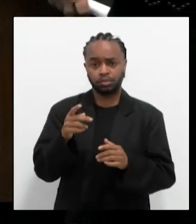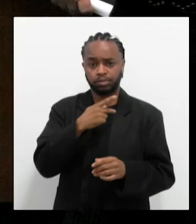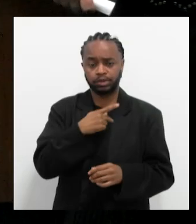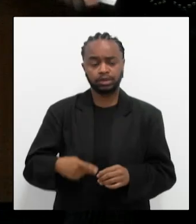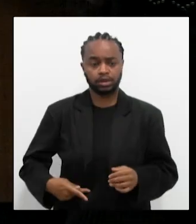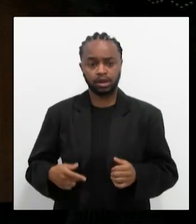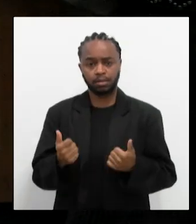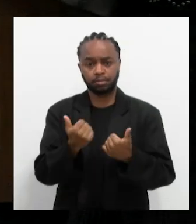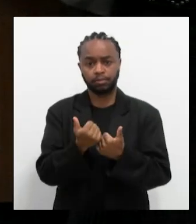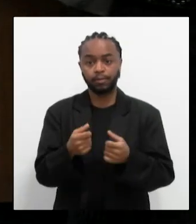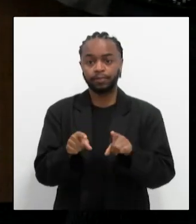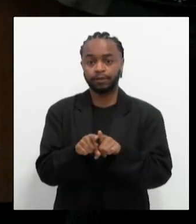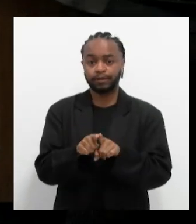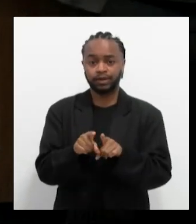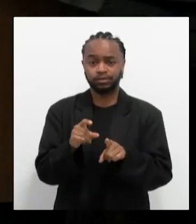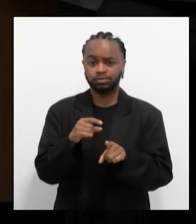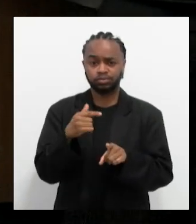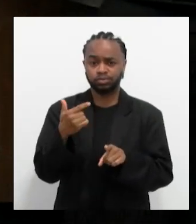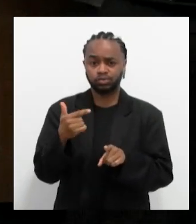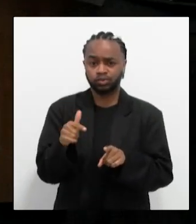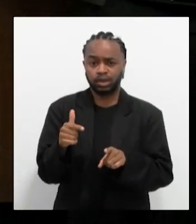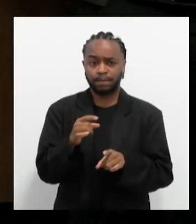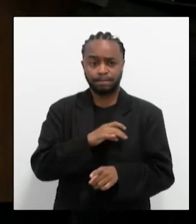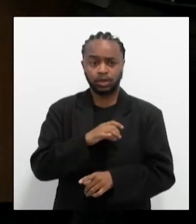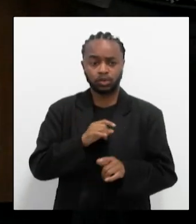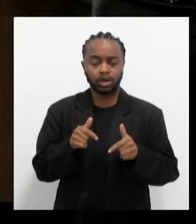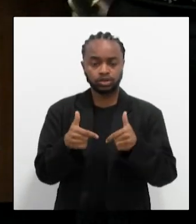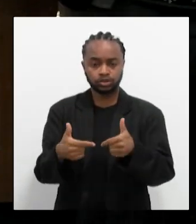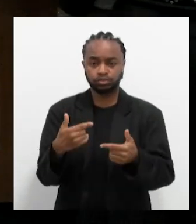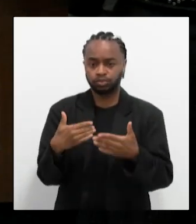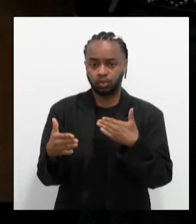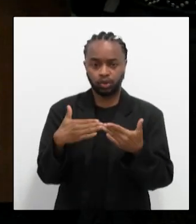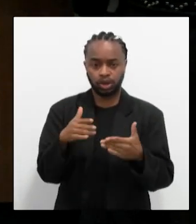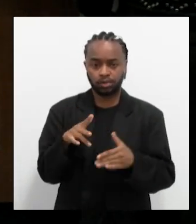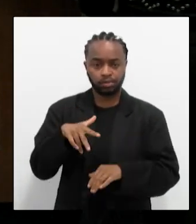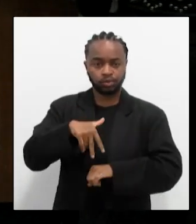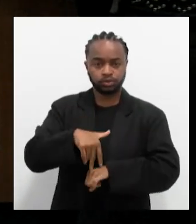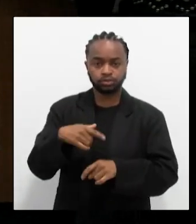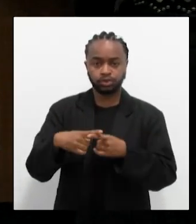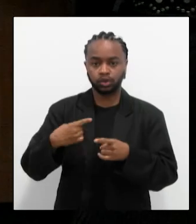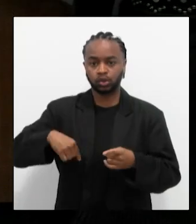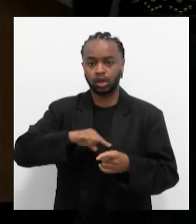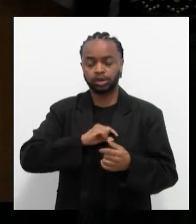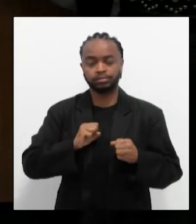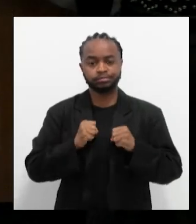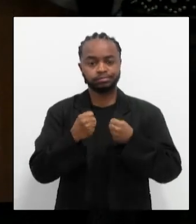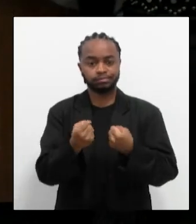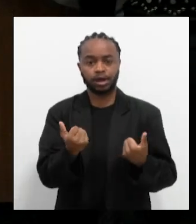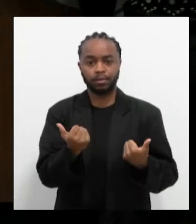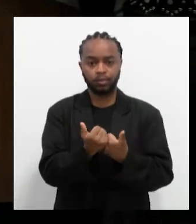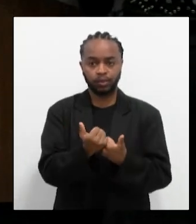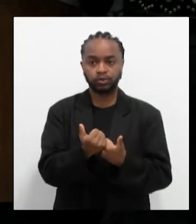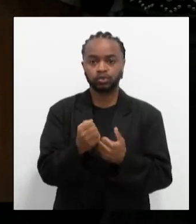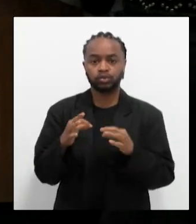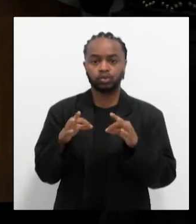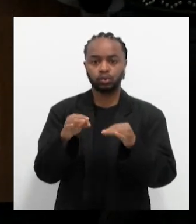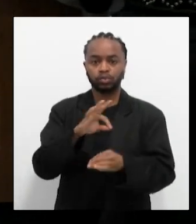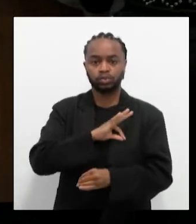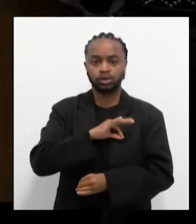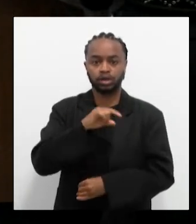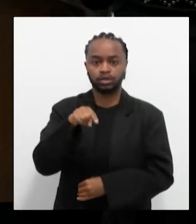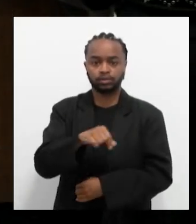atuar, independente de qual for a pressão, esse parlamento estará ao seu lado e ao lado da tropa, todos os policiais militares, todos os policiais do Estado do Rio de